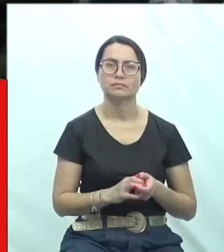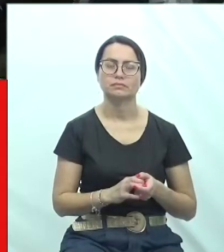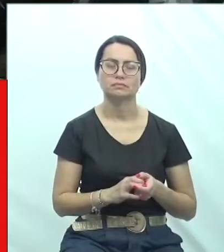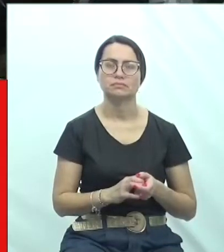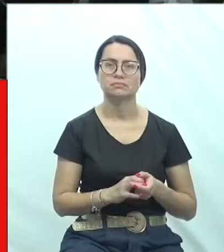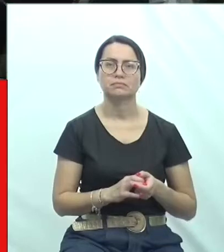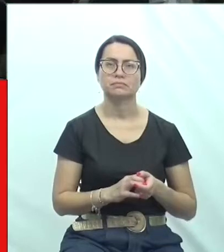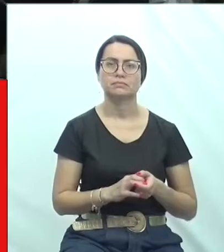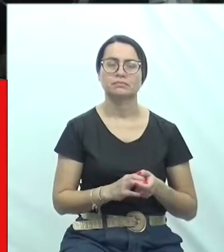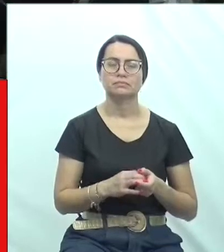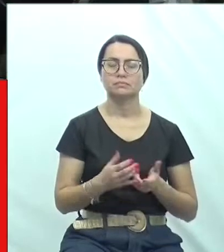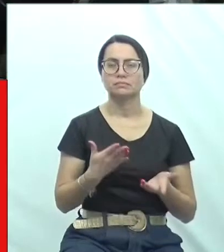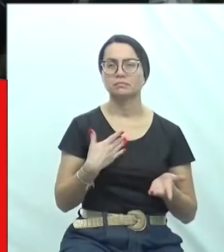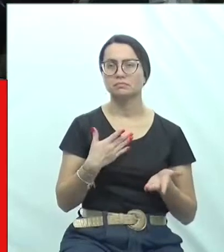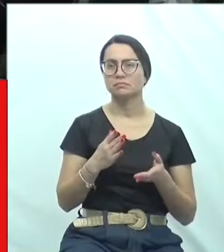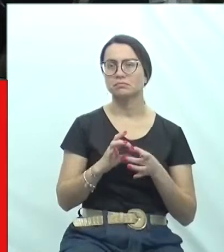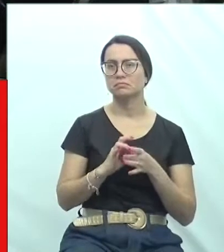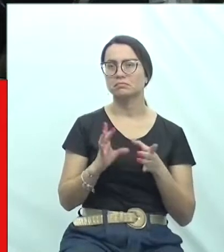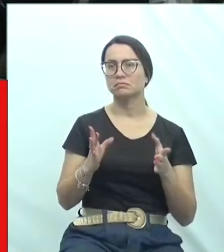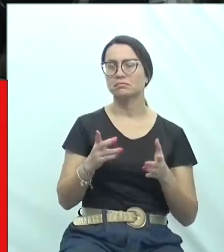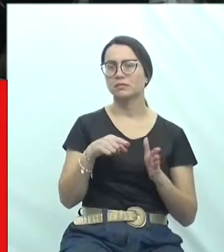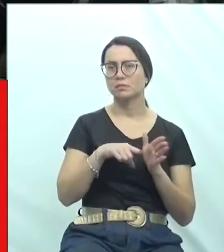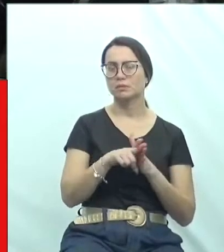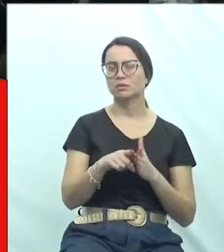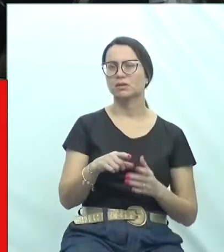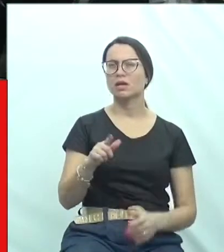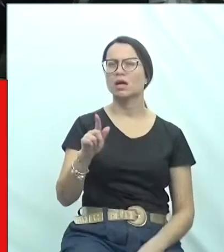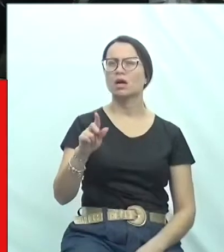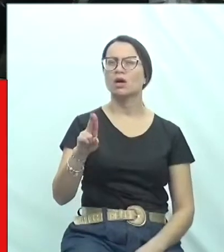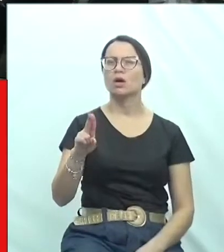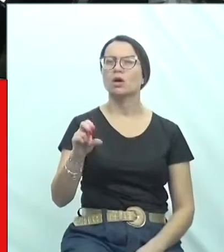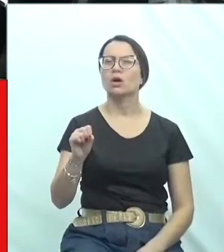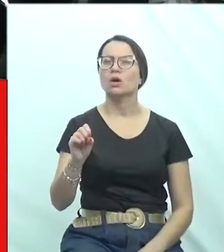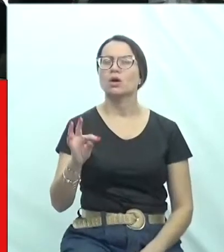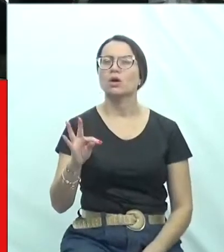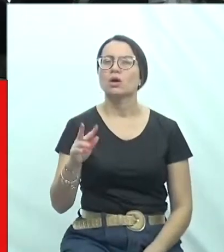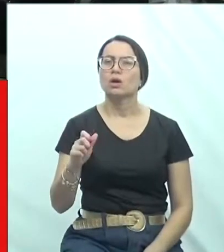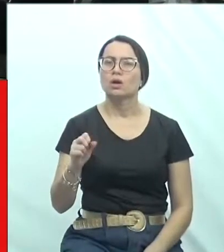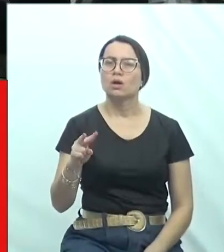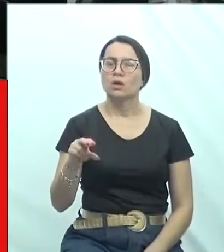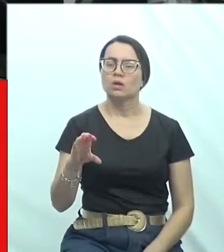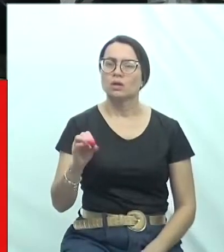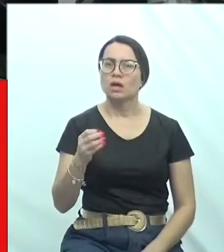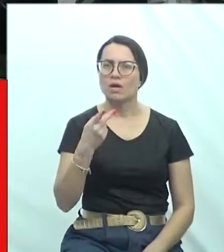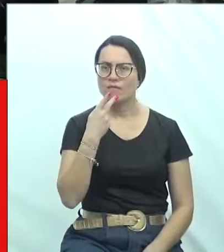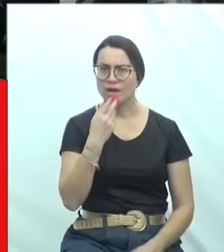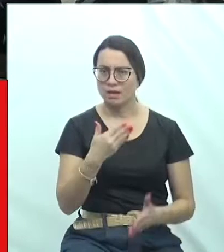Estamos abertos lá. O Gustavo teria alguma colocação antes de perguntas?